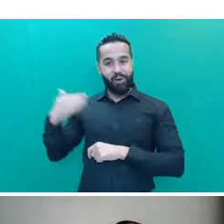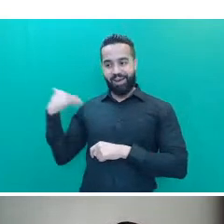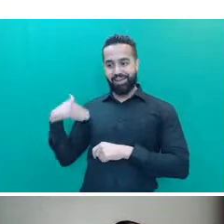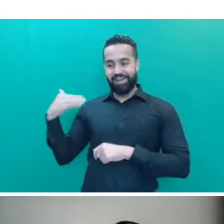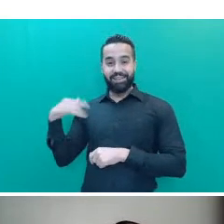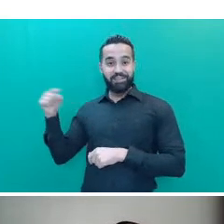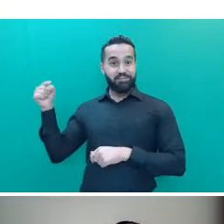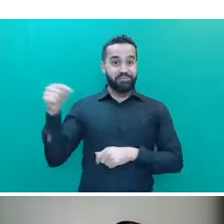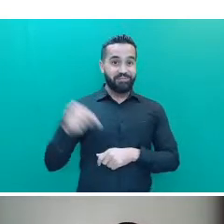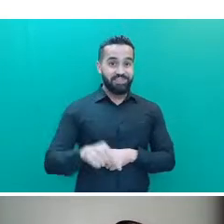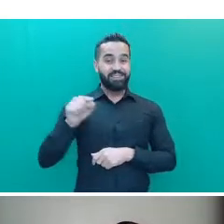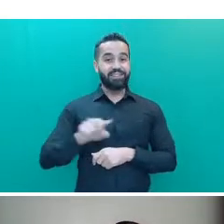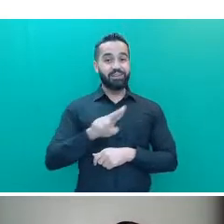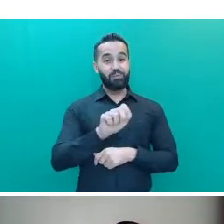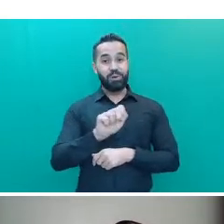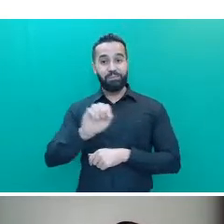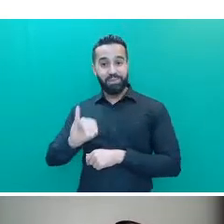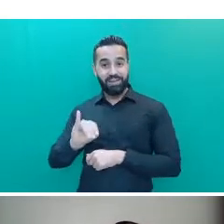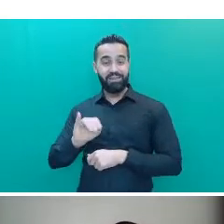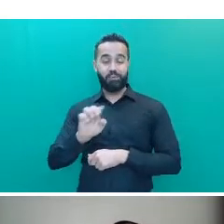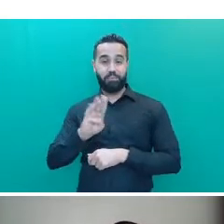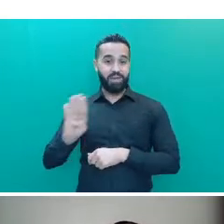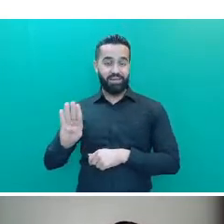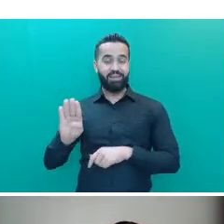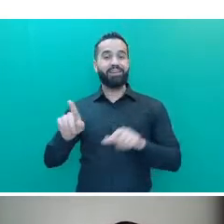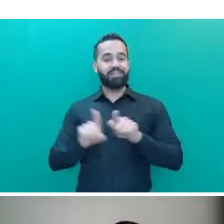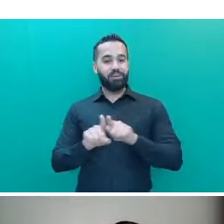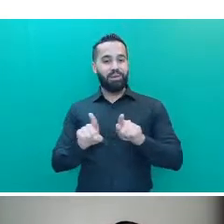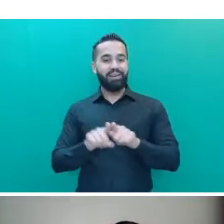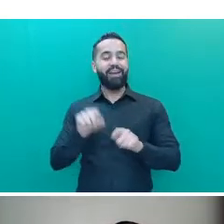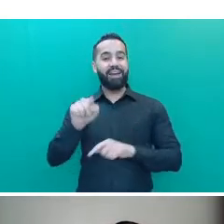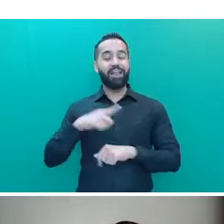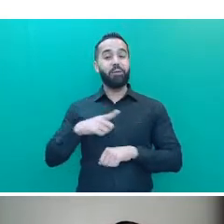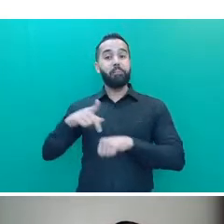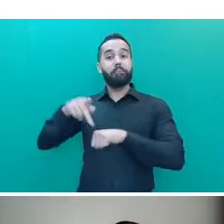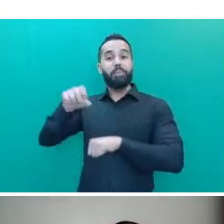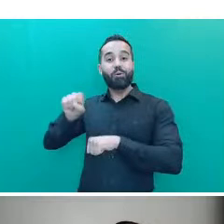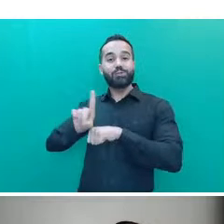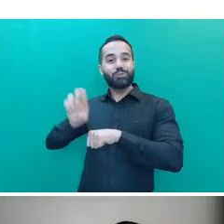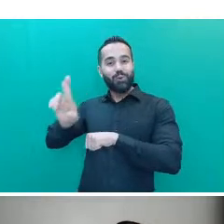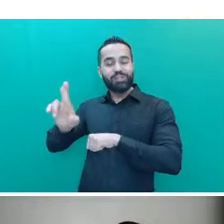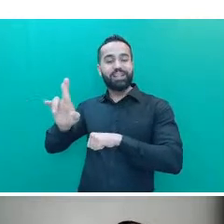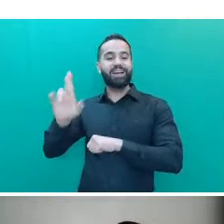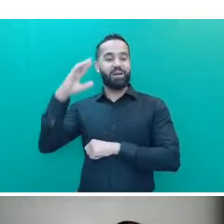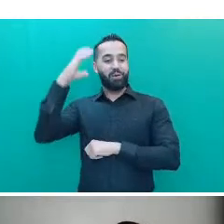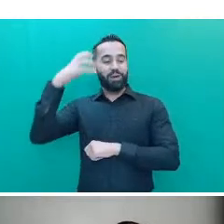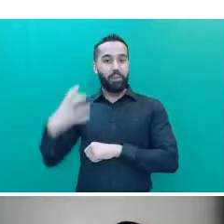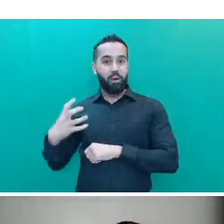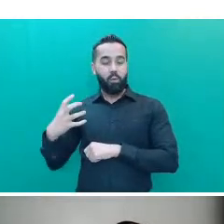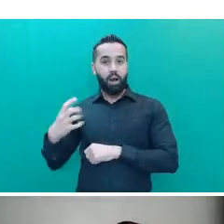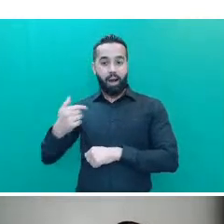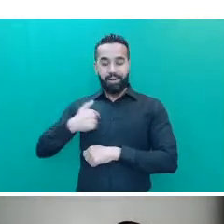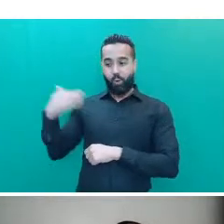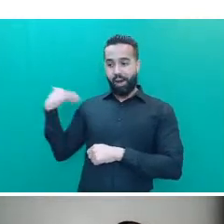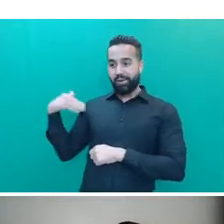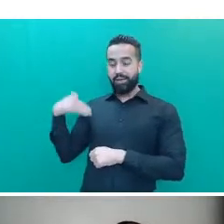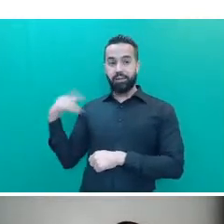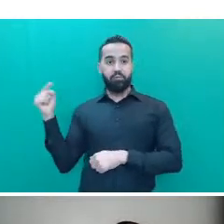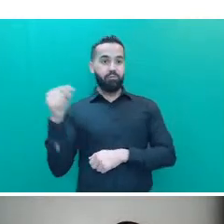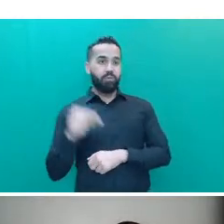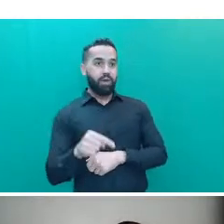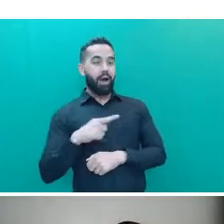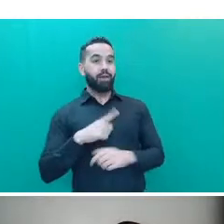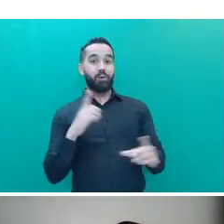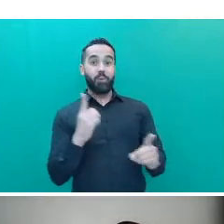com a Anabel, e eu também estava lá no UFG, tinha acabado de chegar, e ela me parou no corredor, e eu conversando